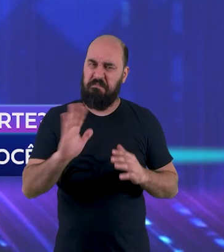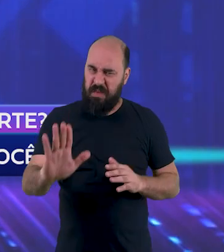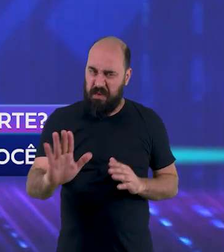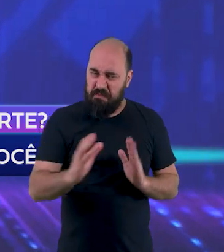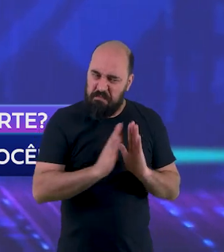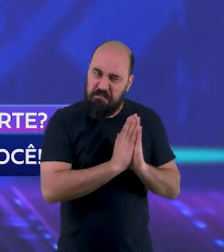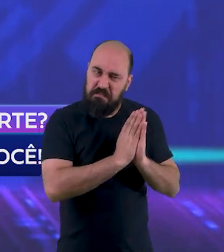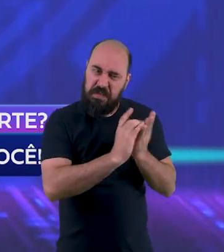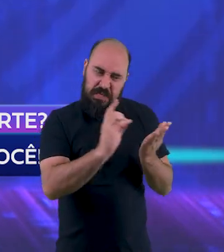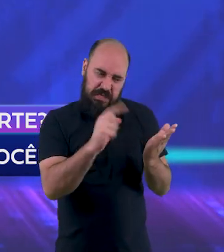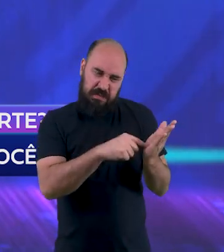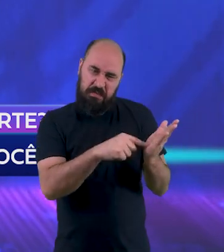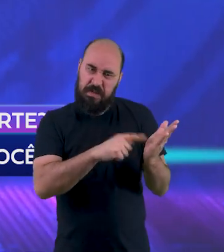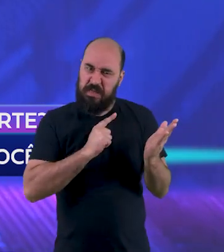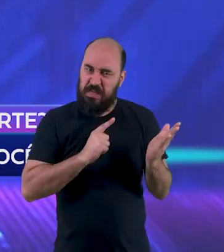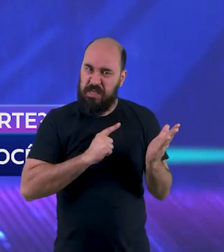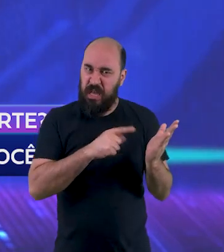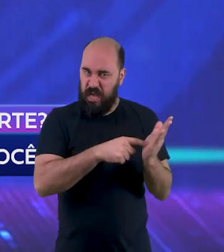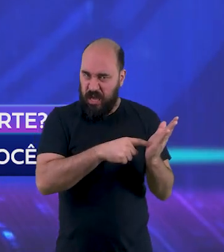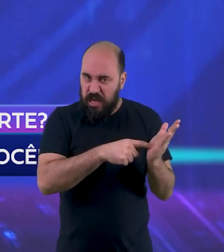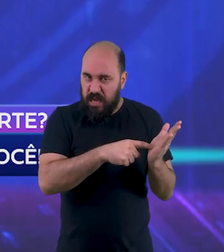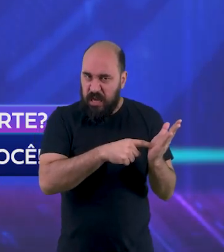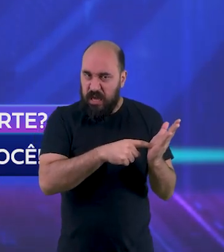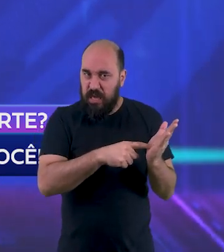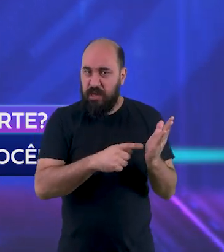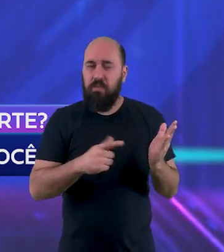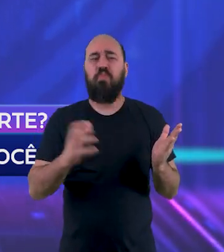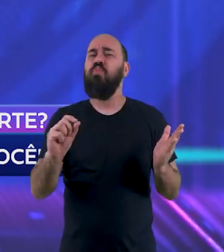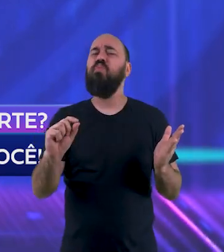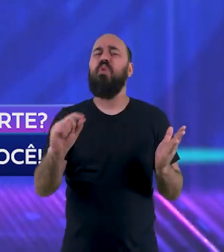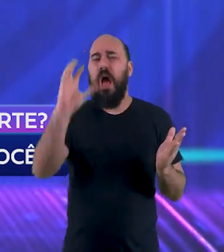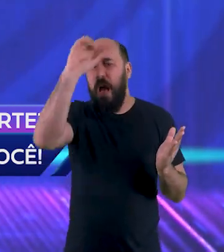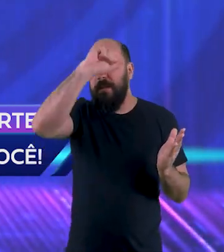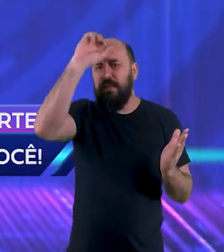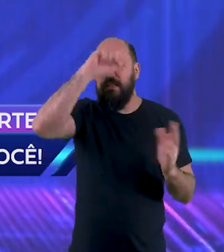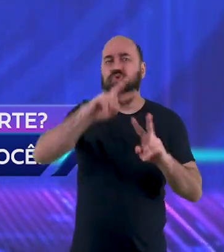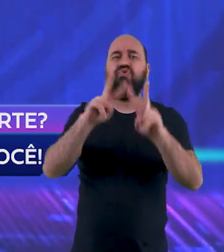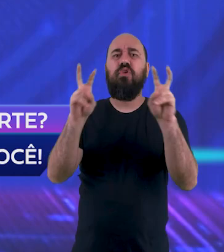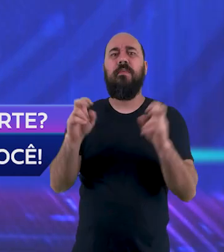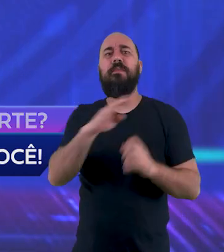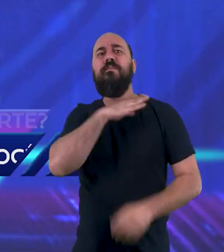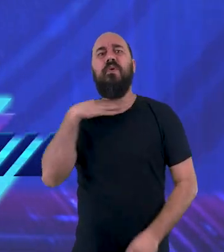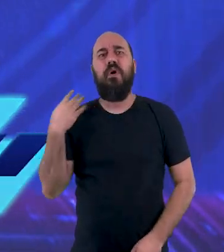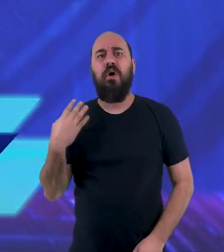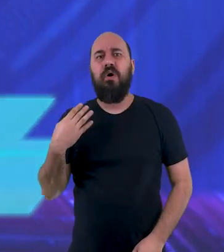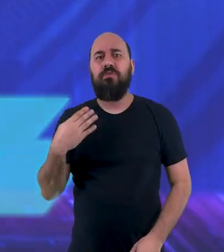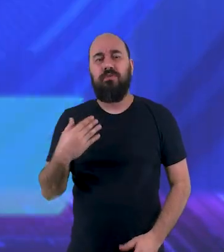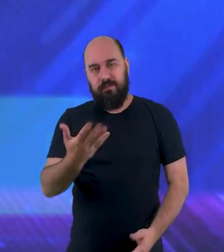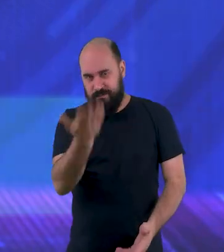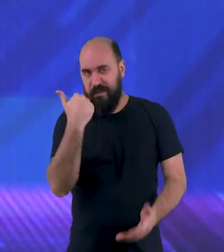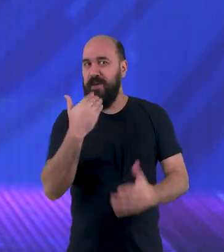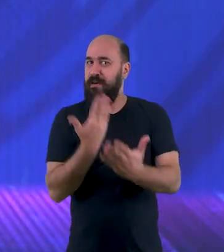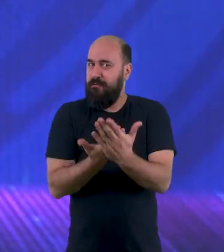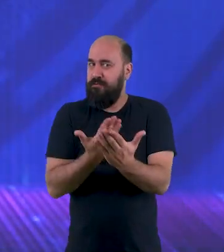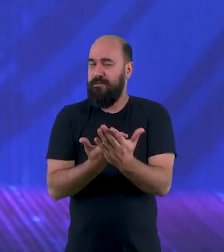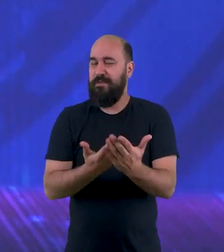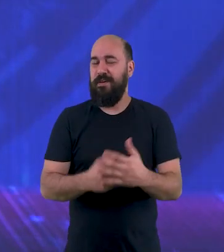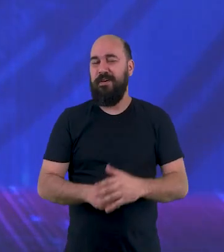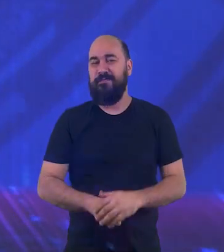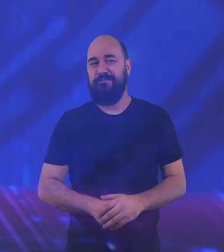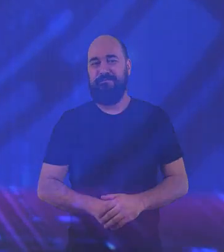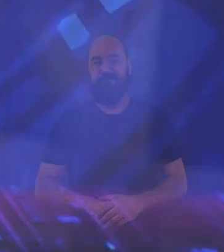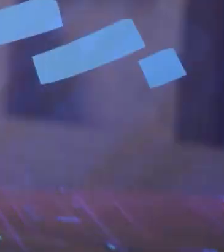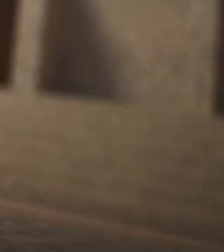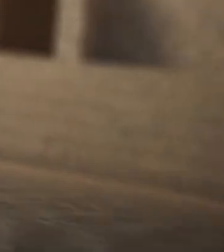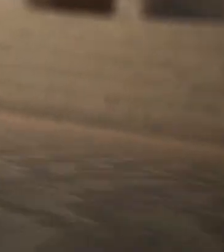O que posso aprender na palavra do Senhor com relação ao fim da morte? Fica com a gente, o Arena do Futuro está apenas